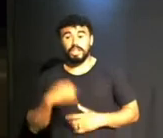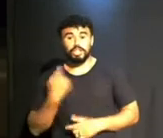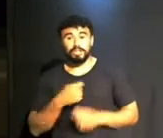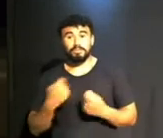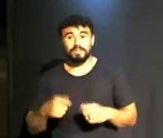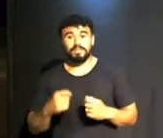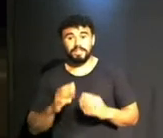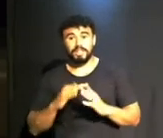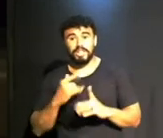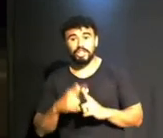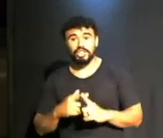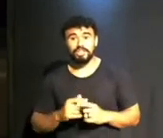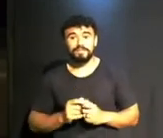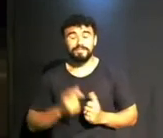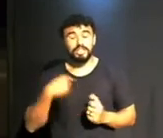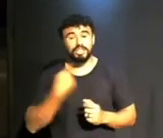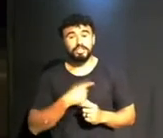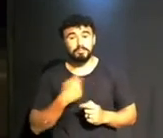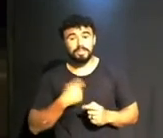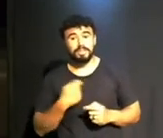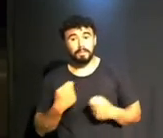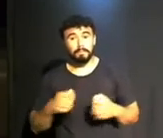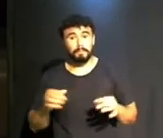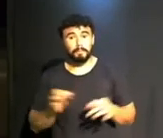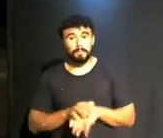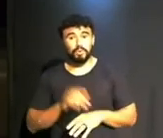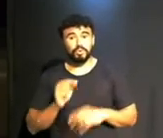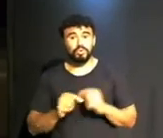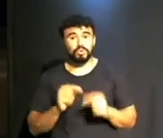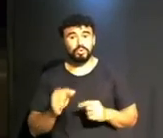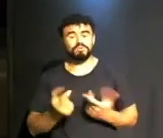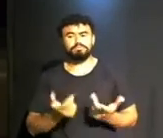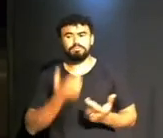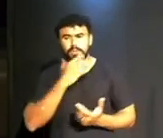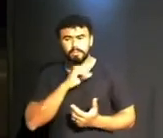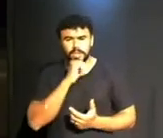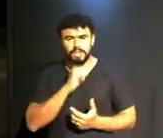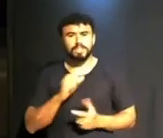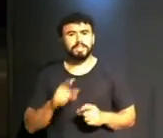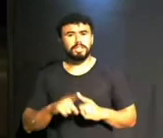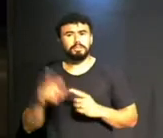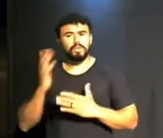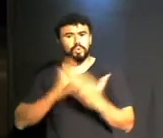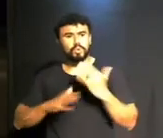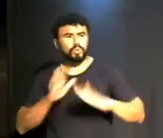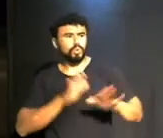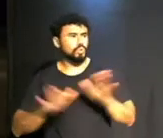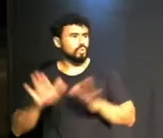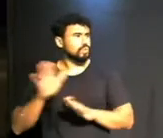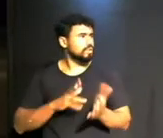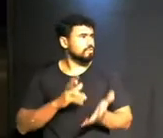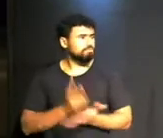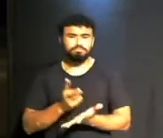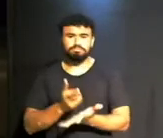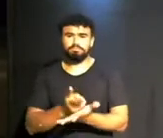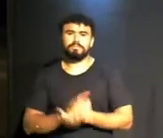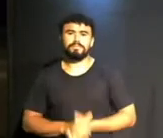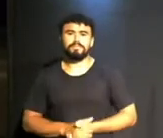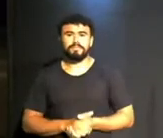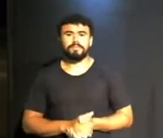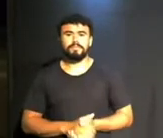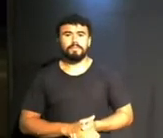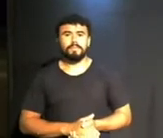ter na casa do pai nós precisamos estar prontos a exercer a paternidade e cuidar do multo em todo tempo